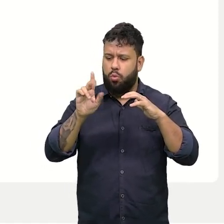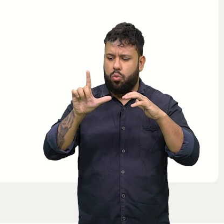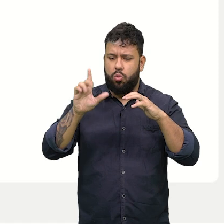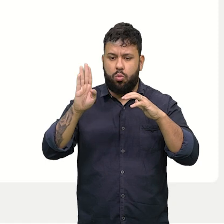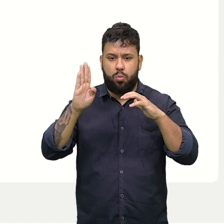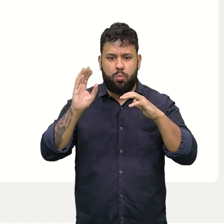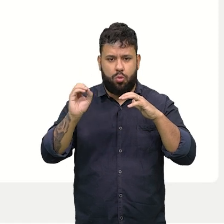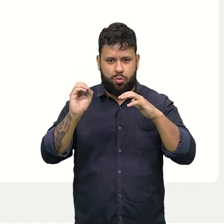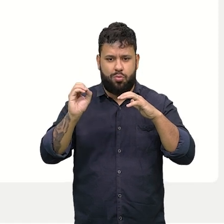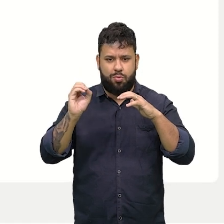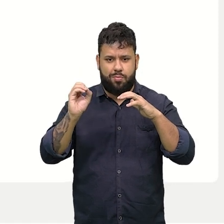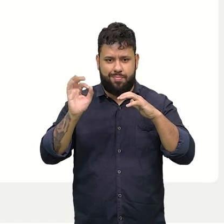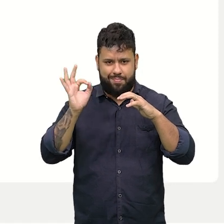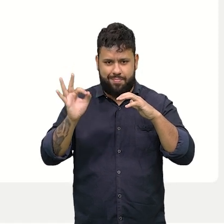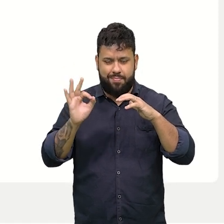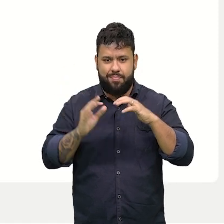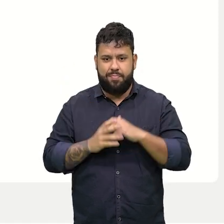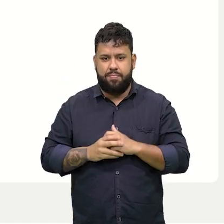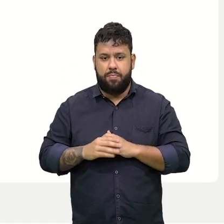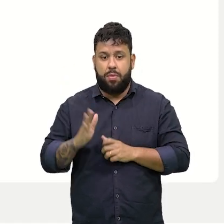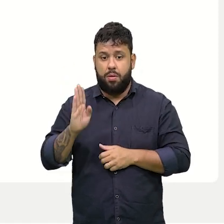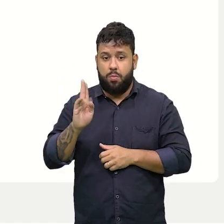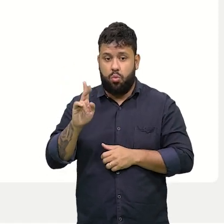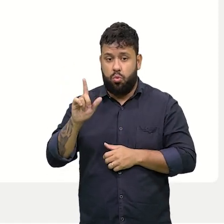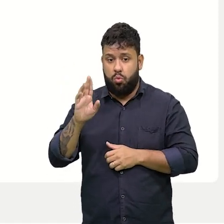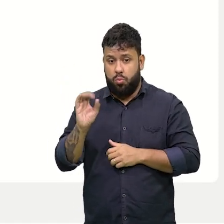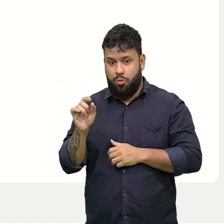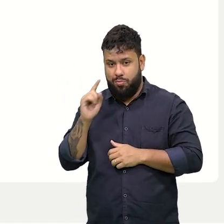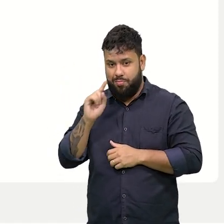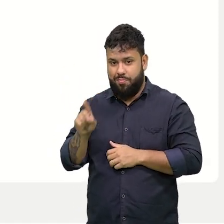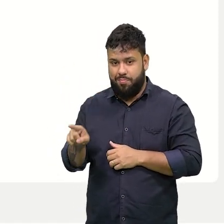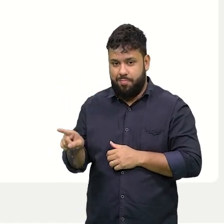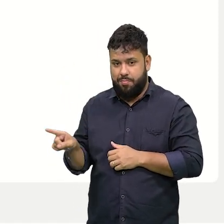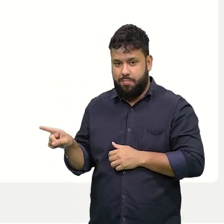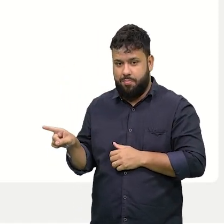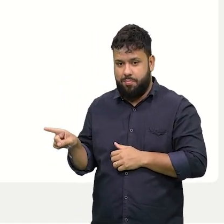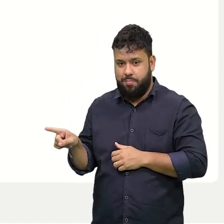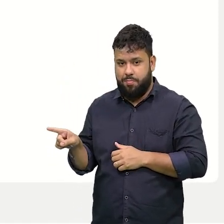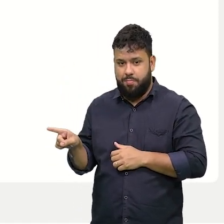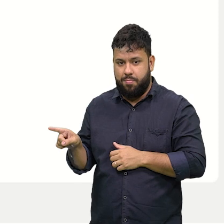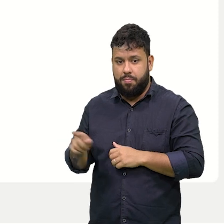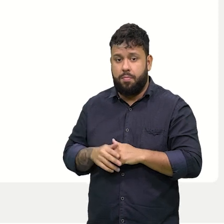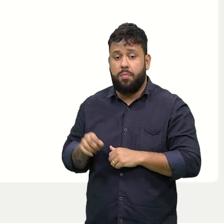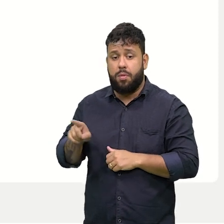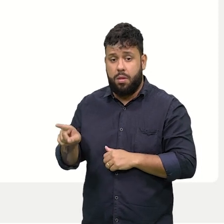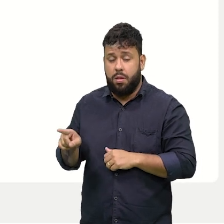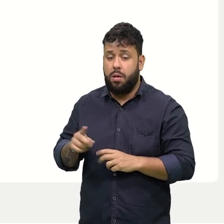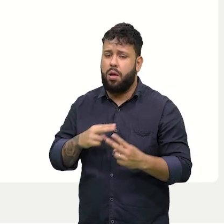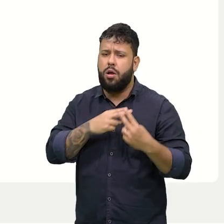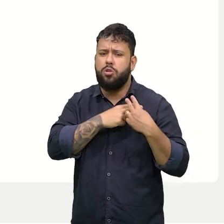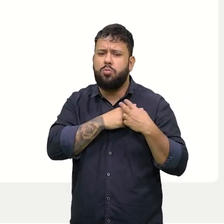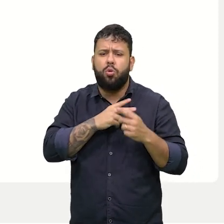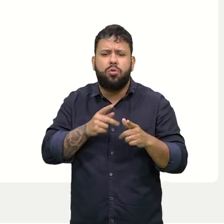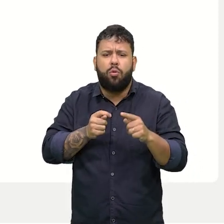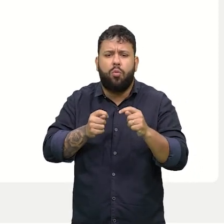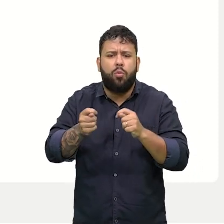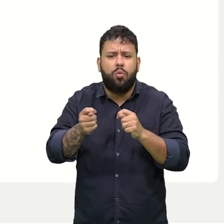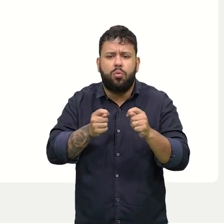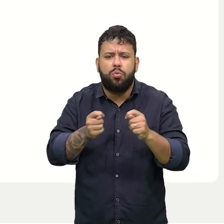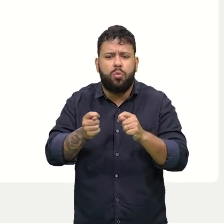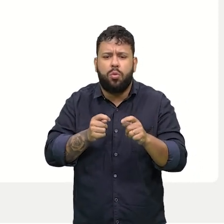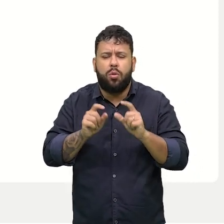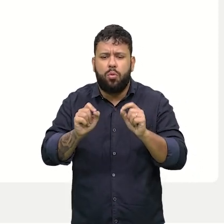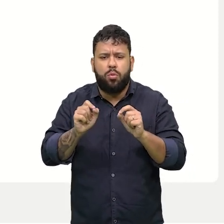bulbo cerebral, tá? O bulbo, gente, ele é o responsável em controlar o que chamamos